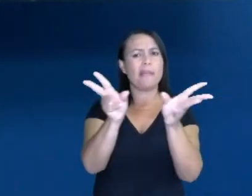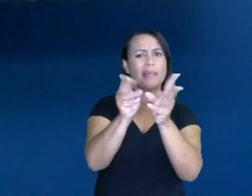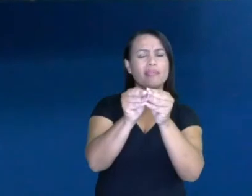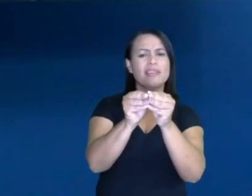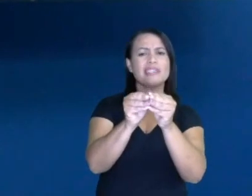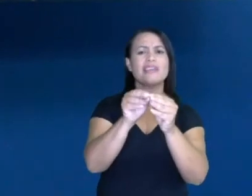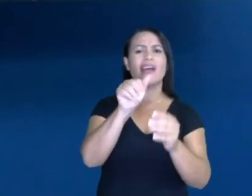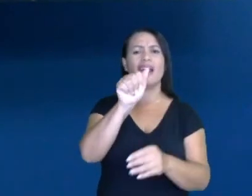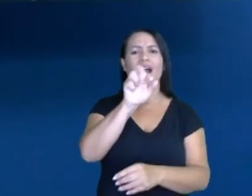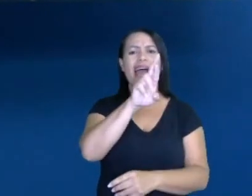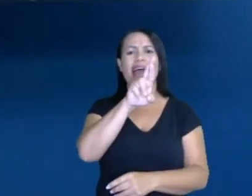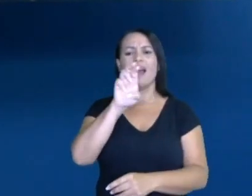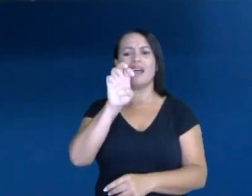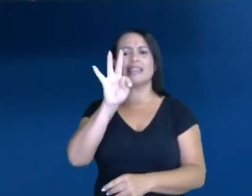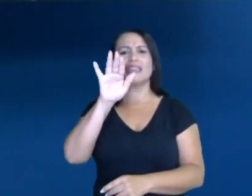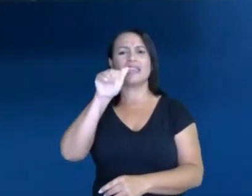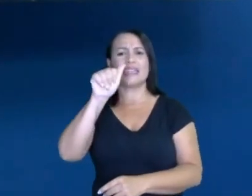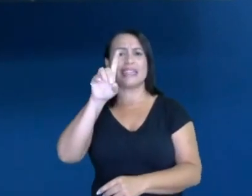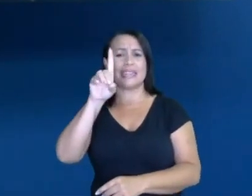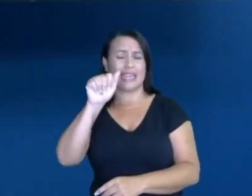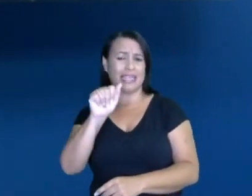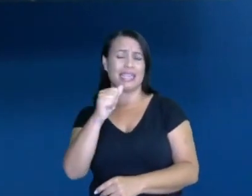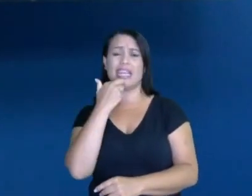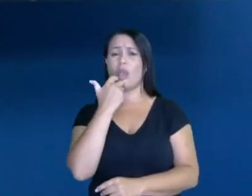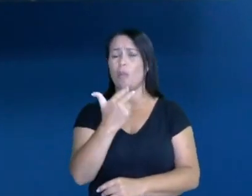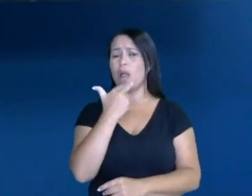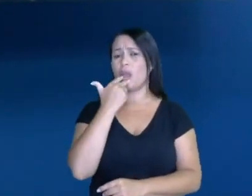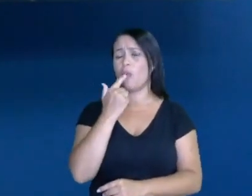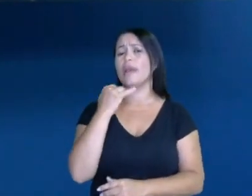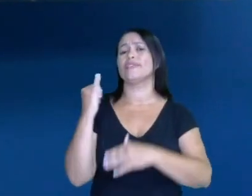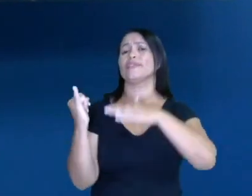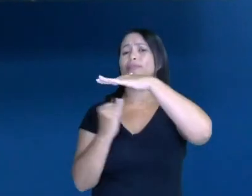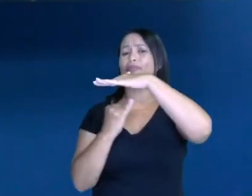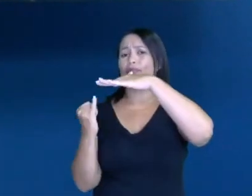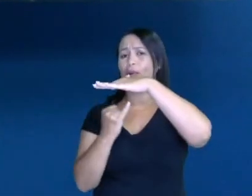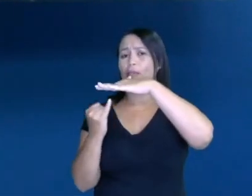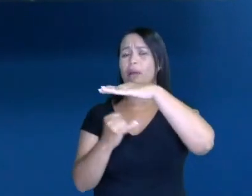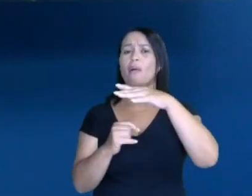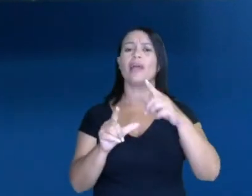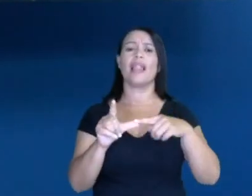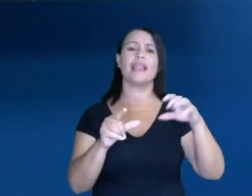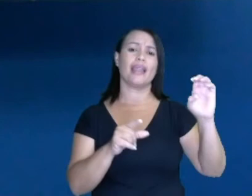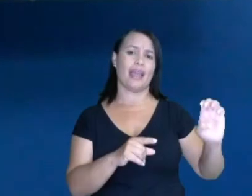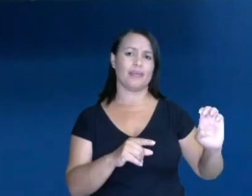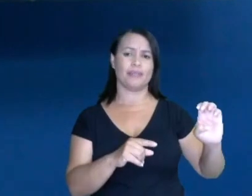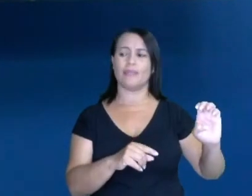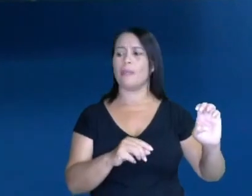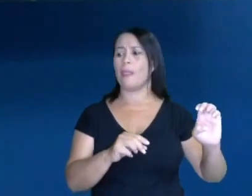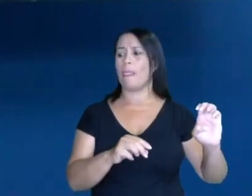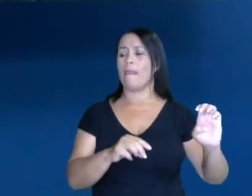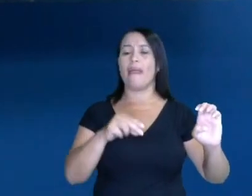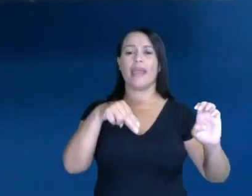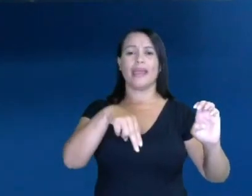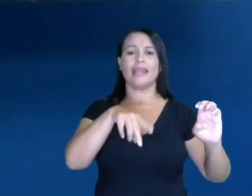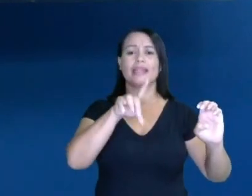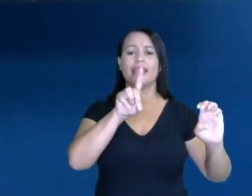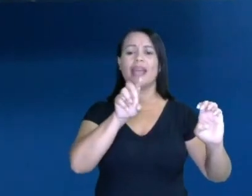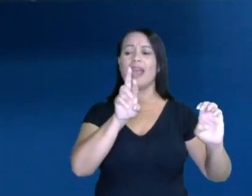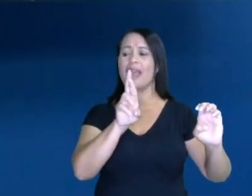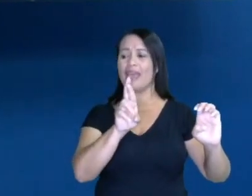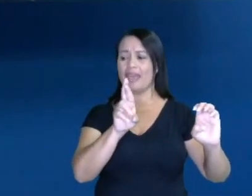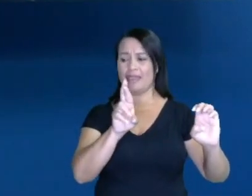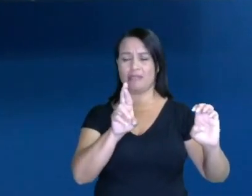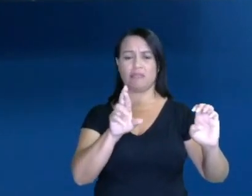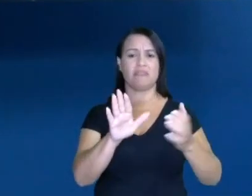E arretada. São todos termos que fazem parte da linguagem informal. E letra E. NDR. Nenhuma das respostas. Ou